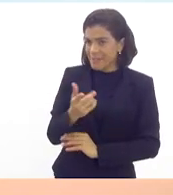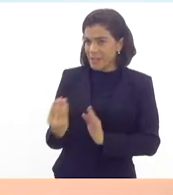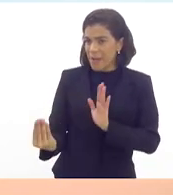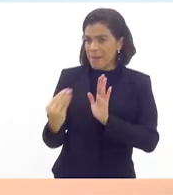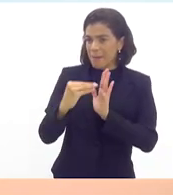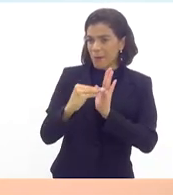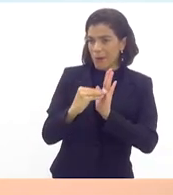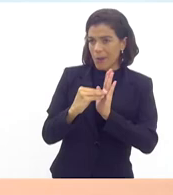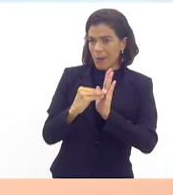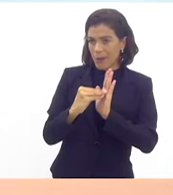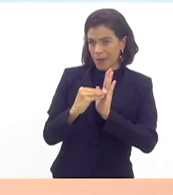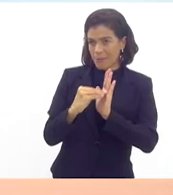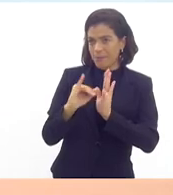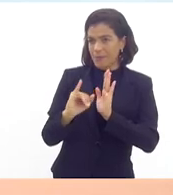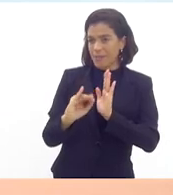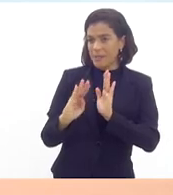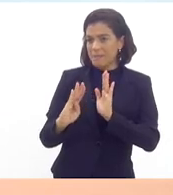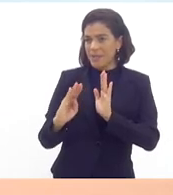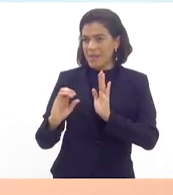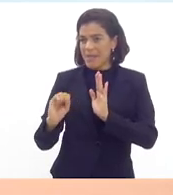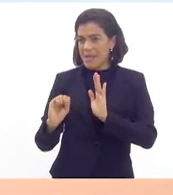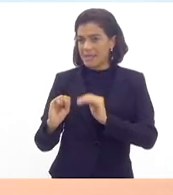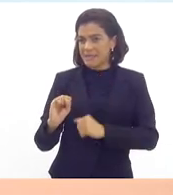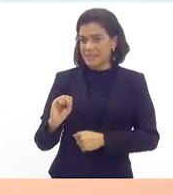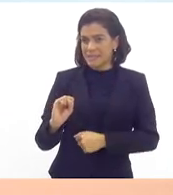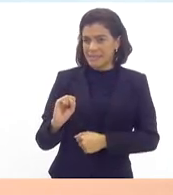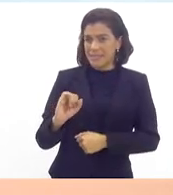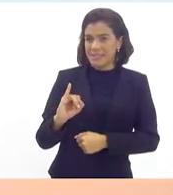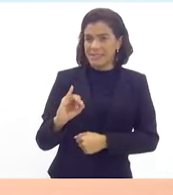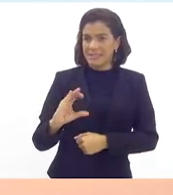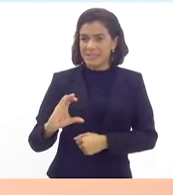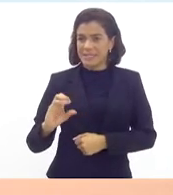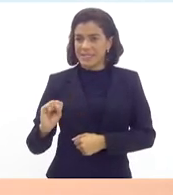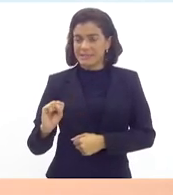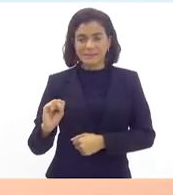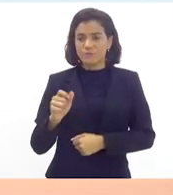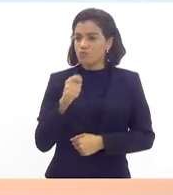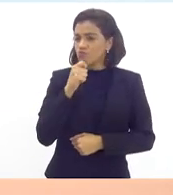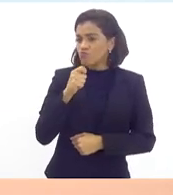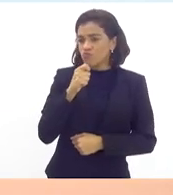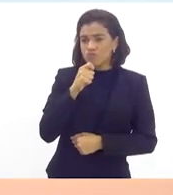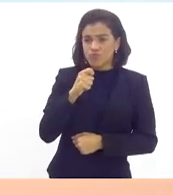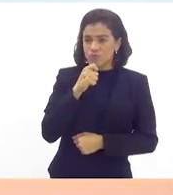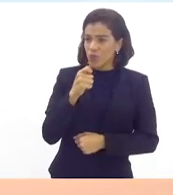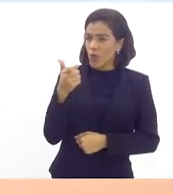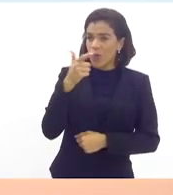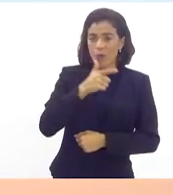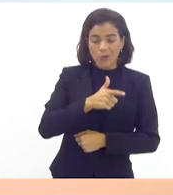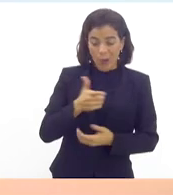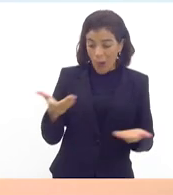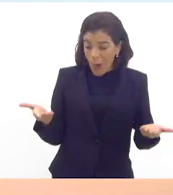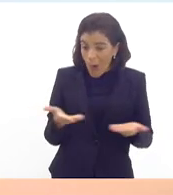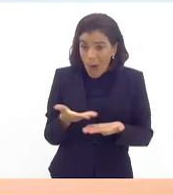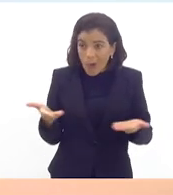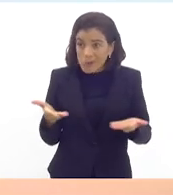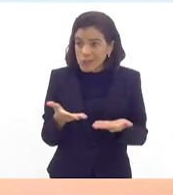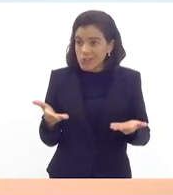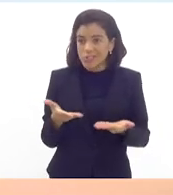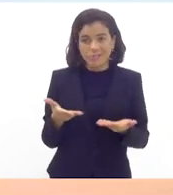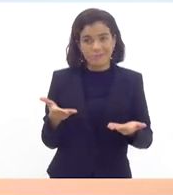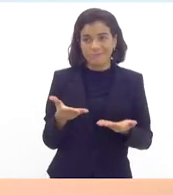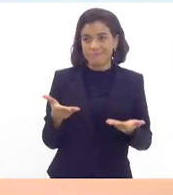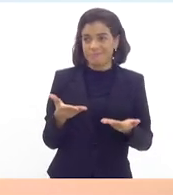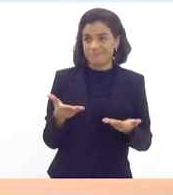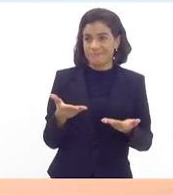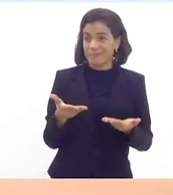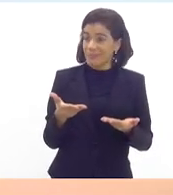no IBS mais CBS. Quem não viver, chega, verá. Não chega. É o tipo não chega. Da com coisa o que está hoje, com o que está hoje